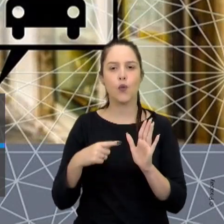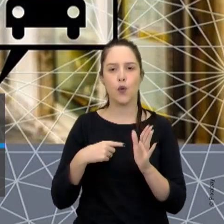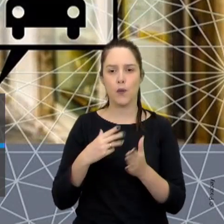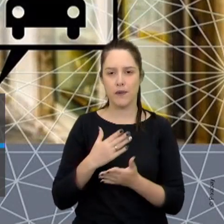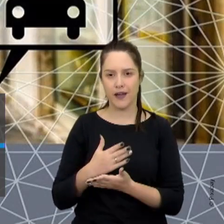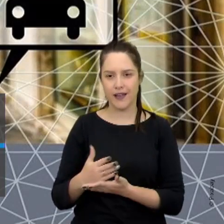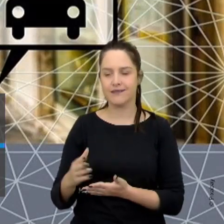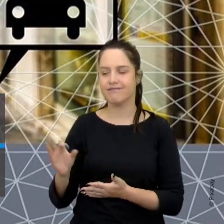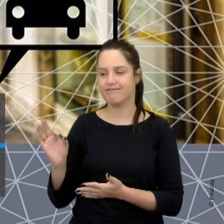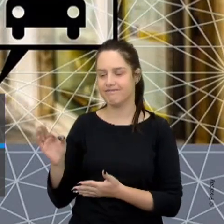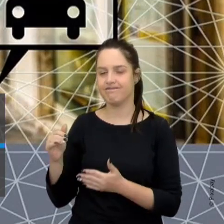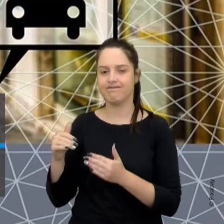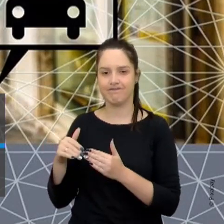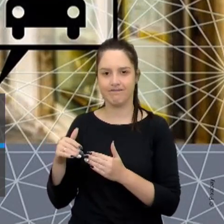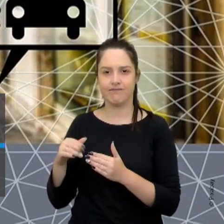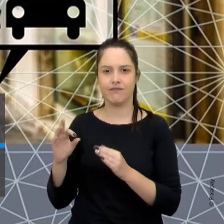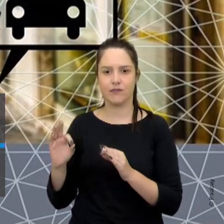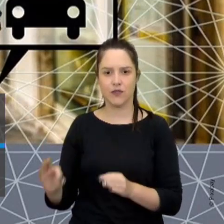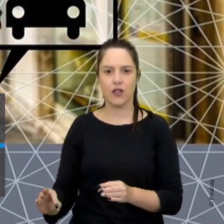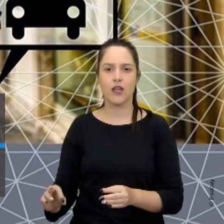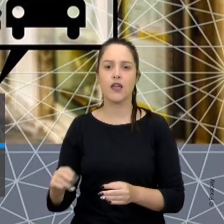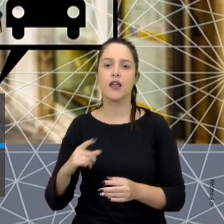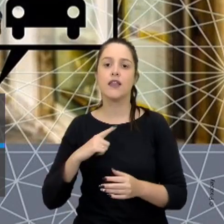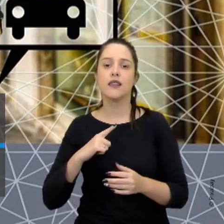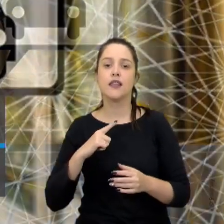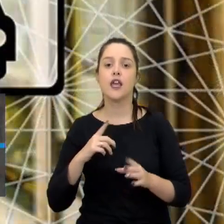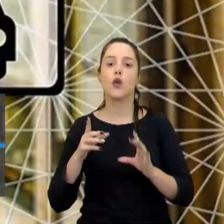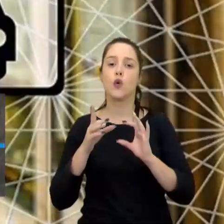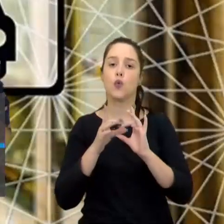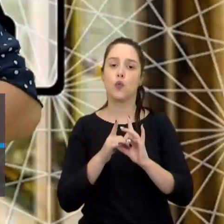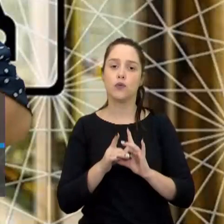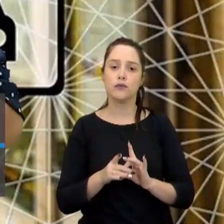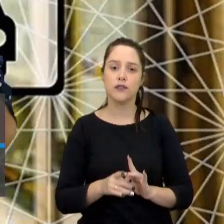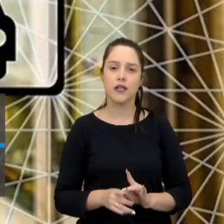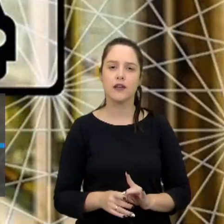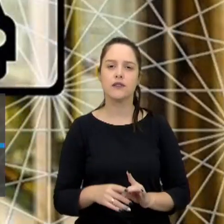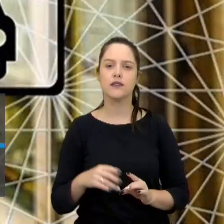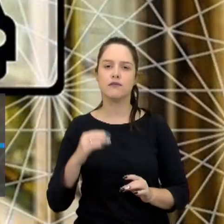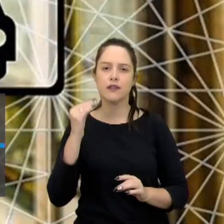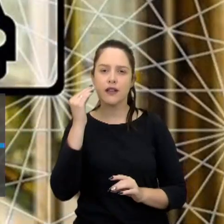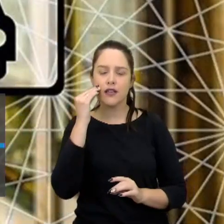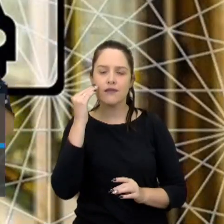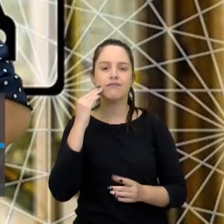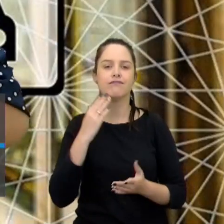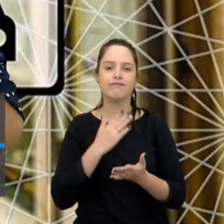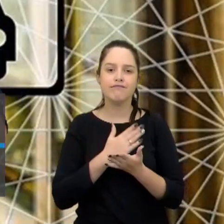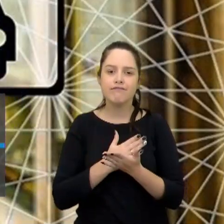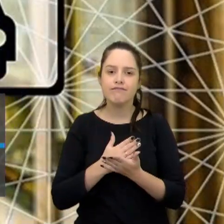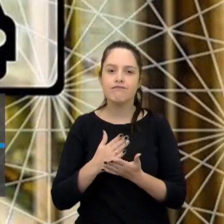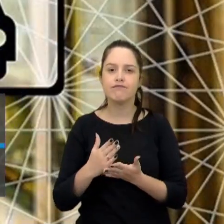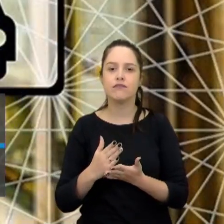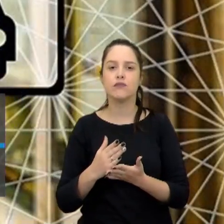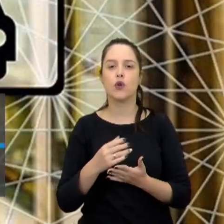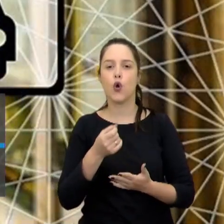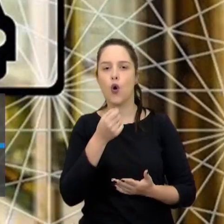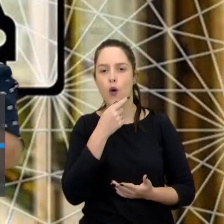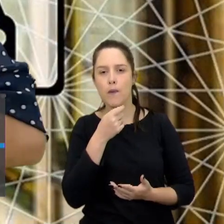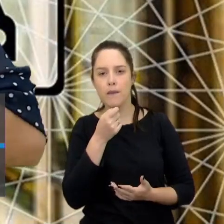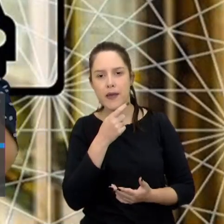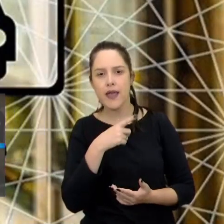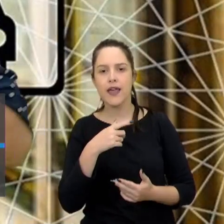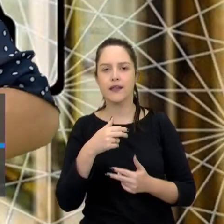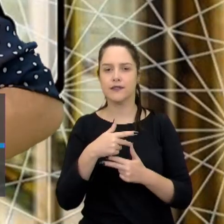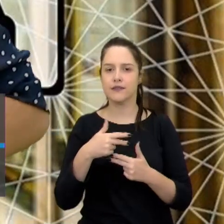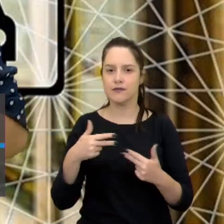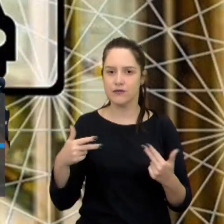Exatamente, tudo vai pela forma conteúdo. Quando a gente associa, então, a letra A, B, C, a gente começa o quê? A gente tem uma fonética. Pro Mauro, acho que sabe falar